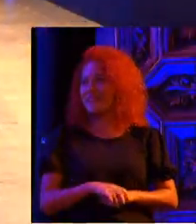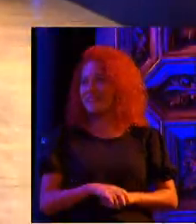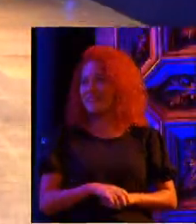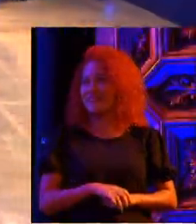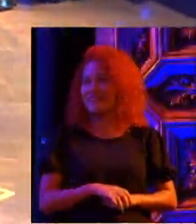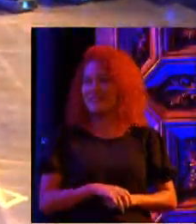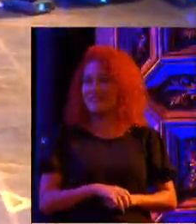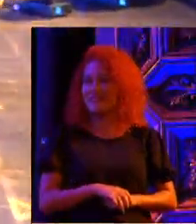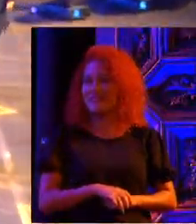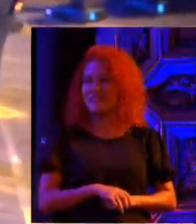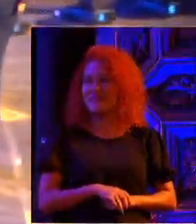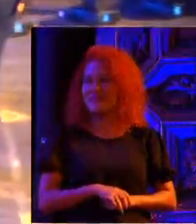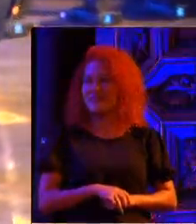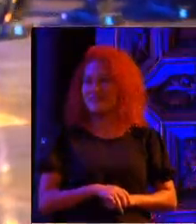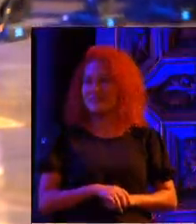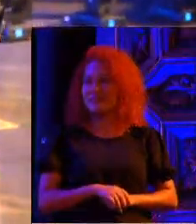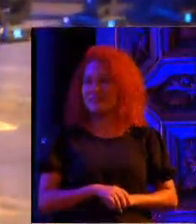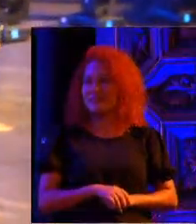Maravilhosa.